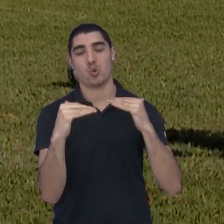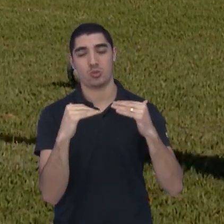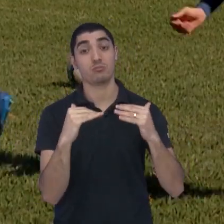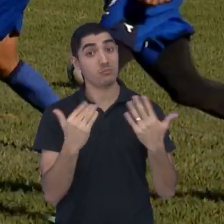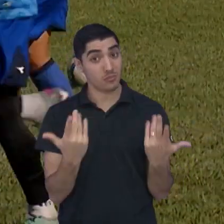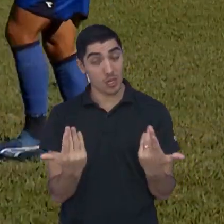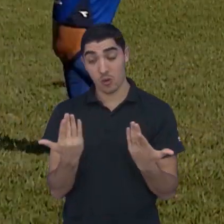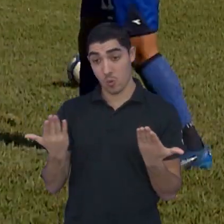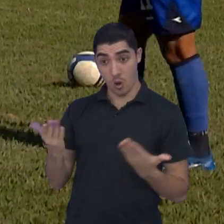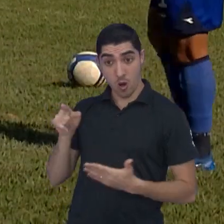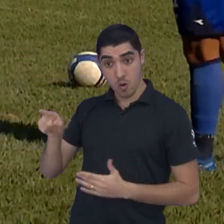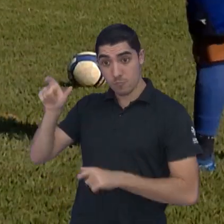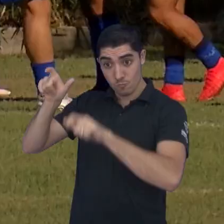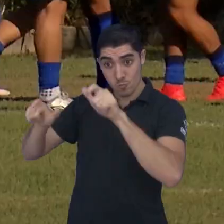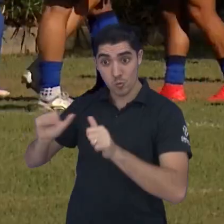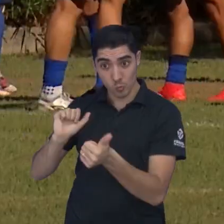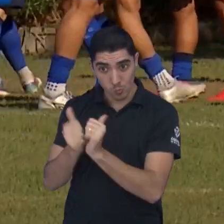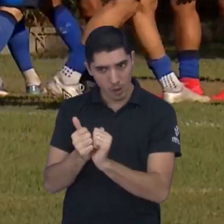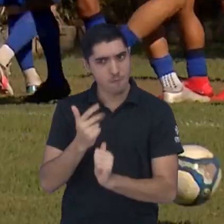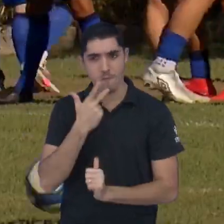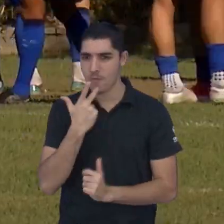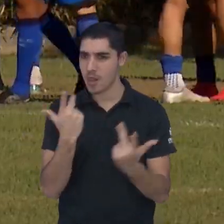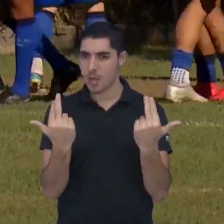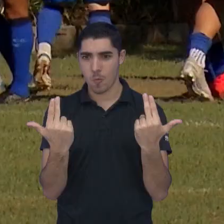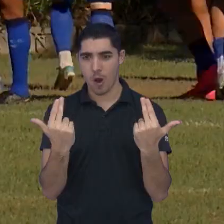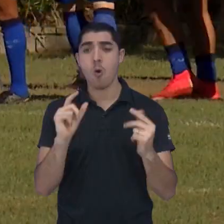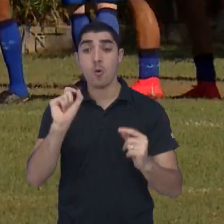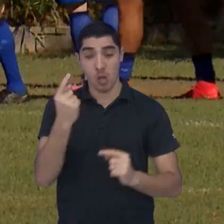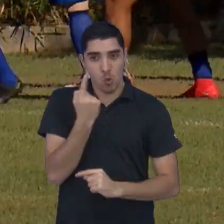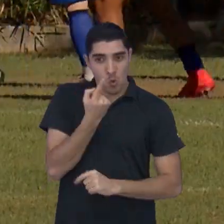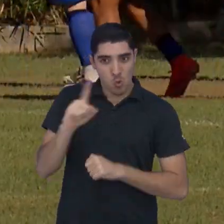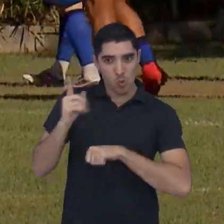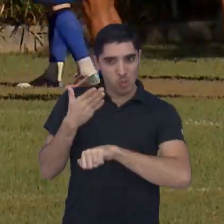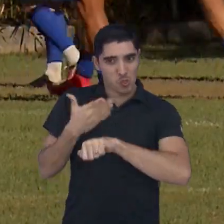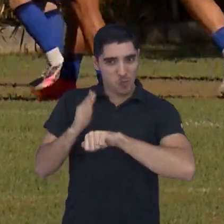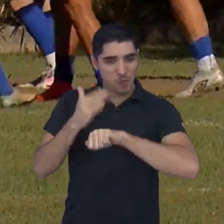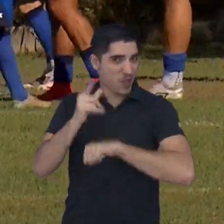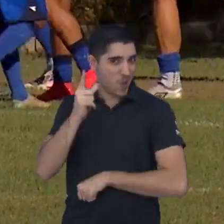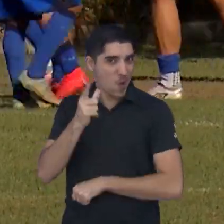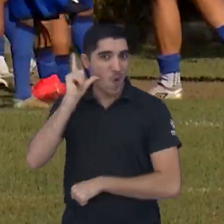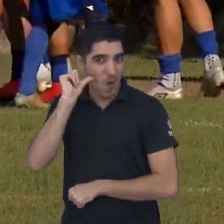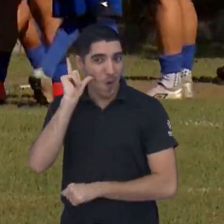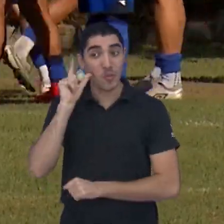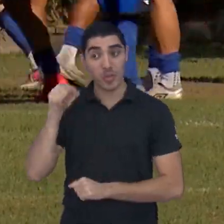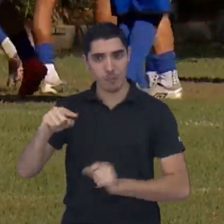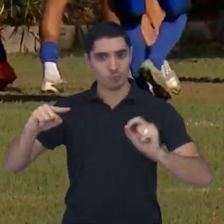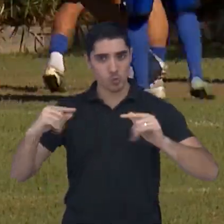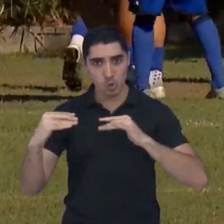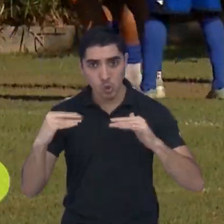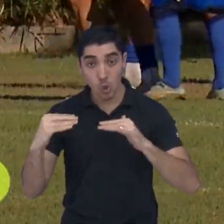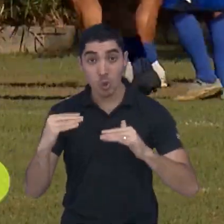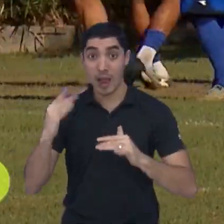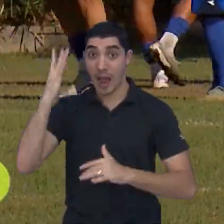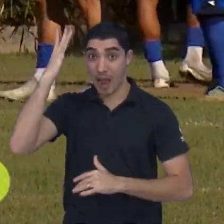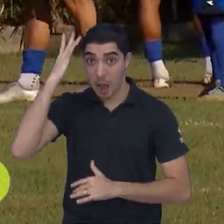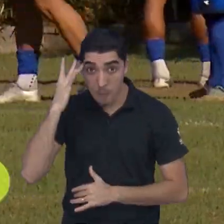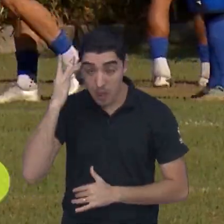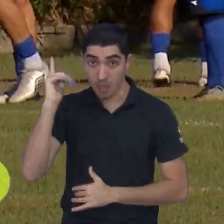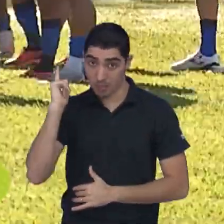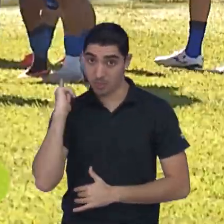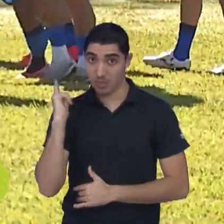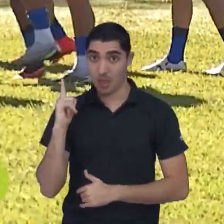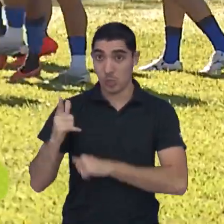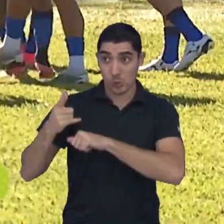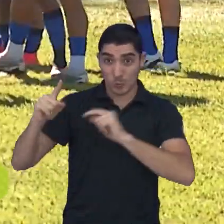termo adotado pelos jogadores. No último treino aberto para a imprensa antes do jogo contra o Água Santa amanhã no Martins